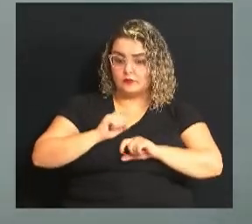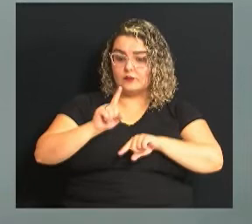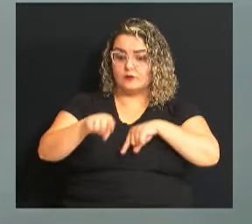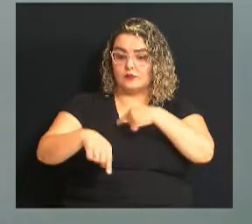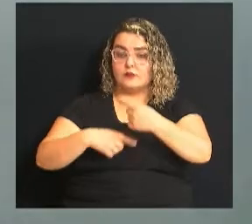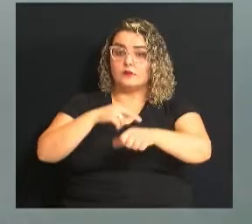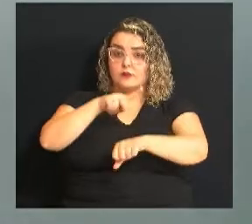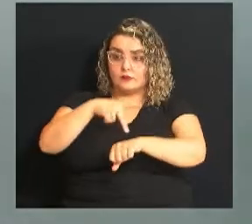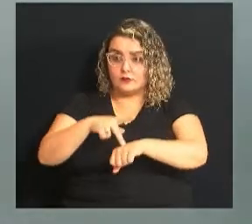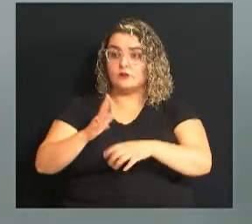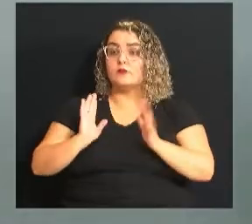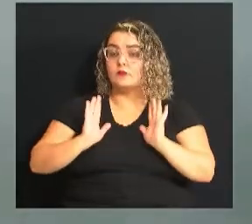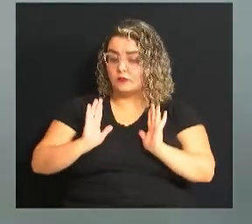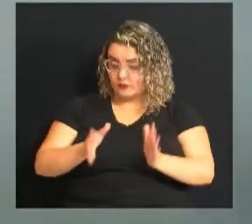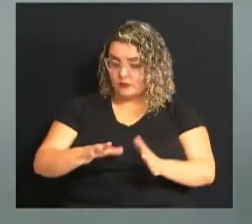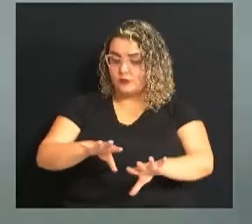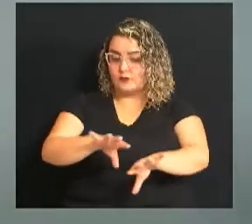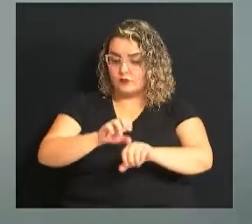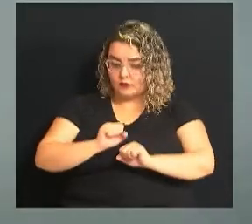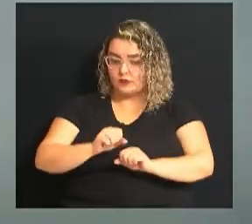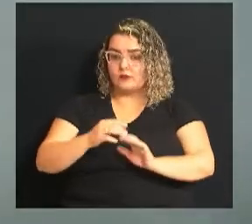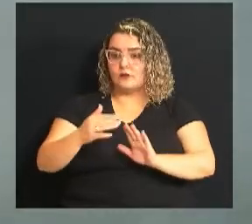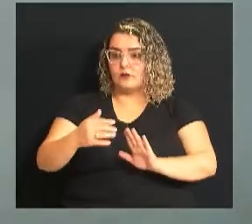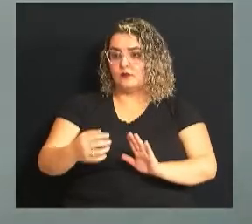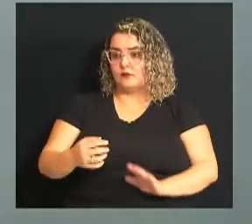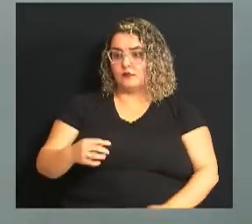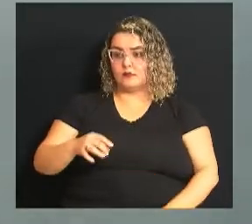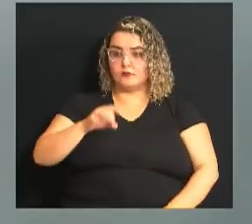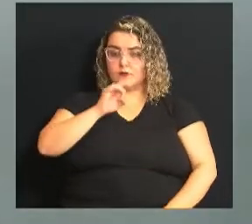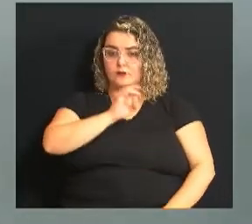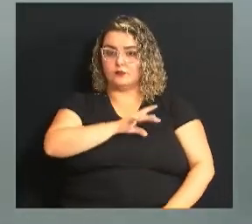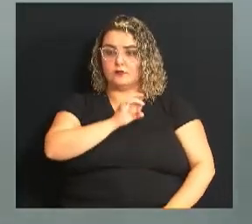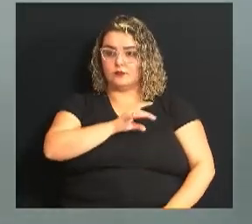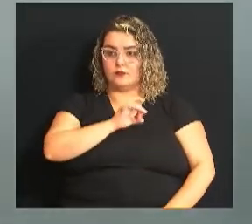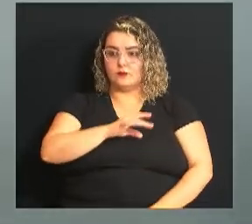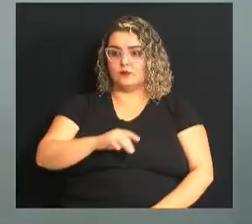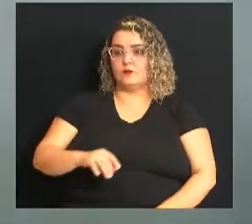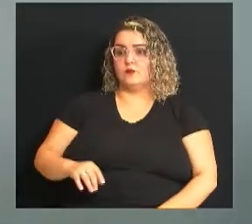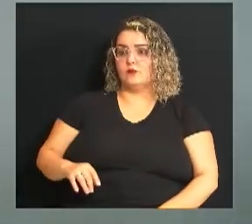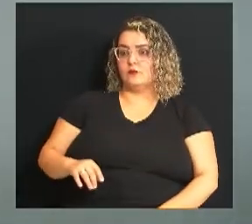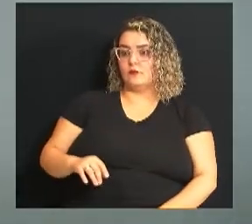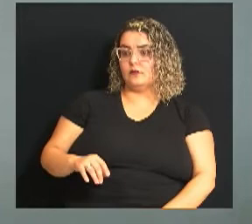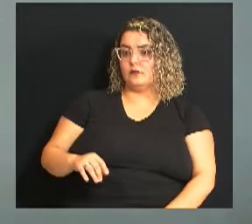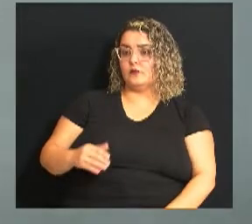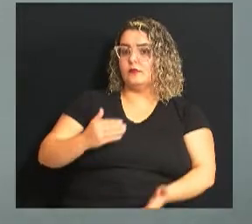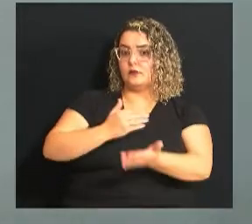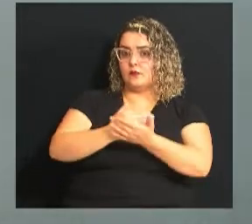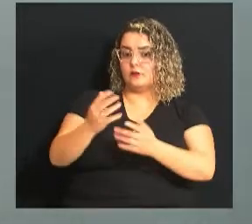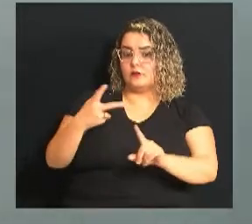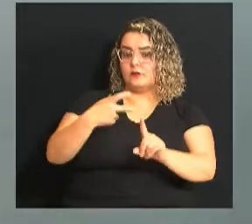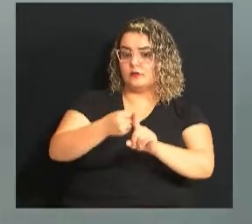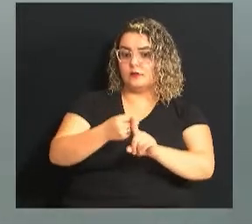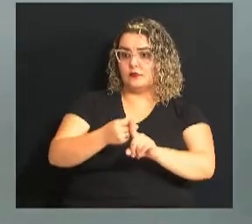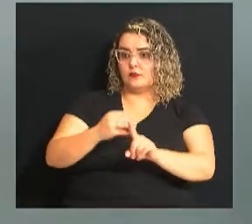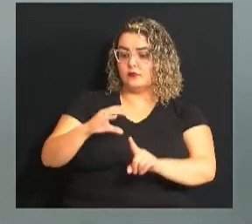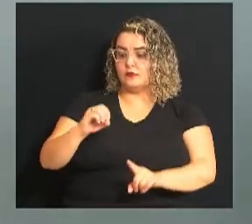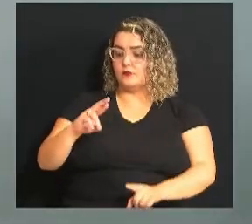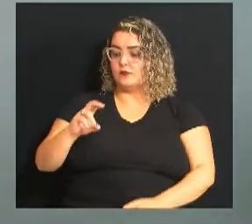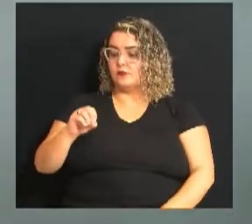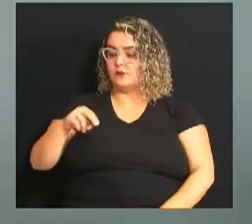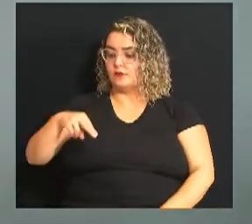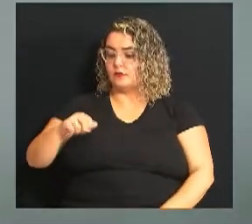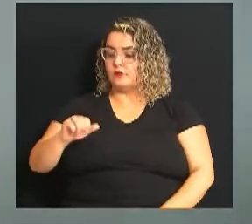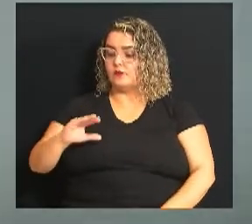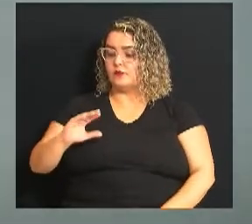já adotaram, inclusive, por exemplo, o Chile já faz a Coronavac a partir de 6 meses. Então, é possível, sim,